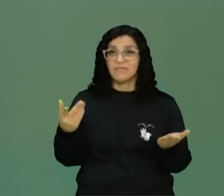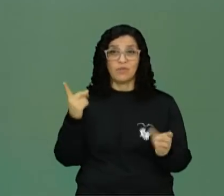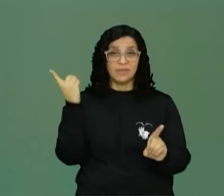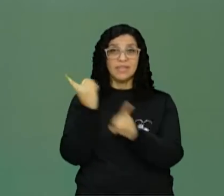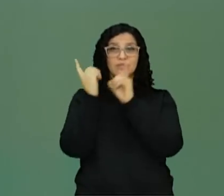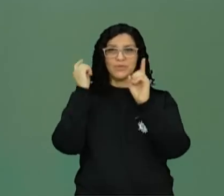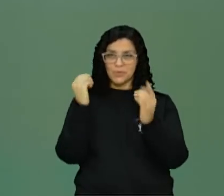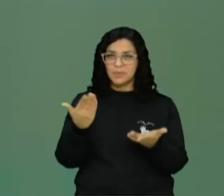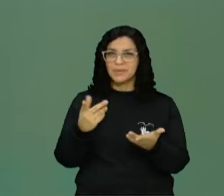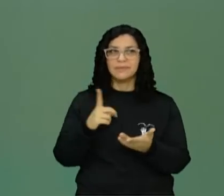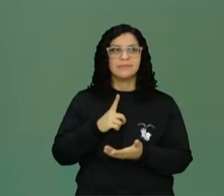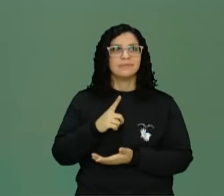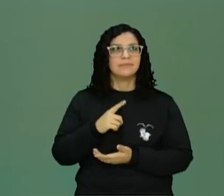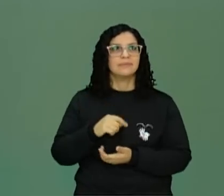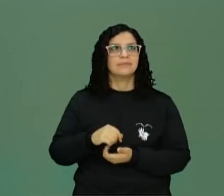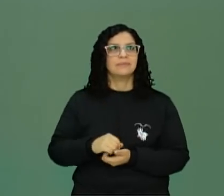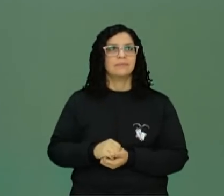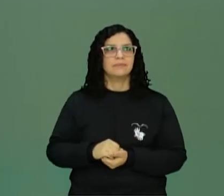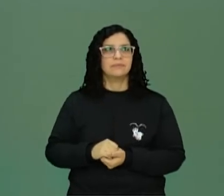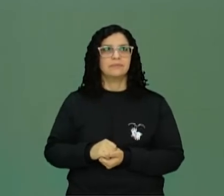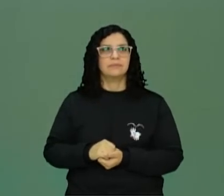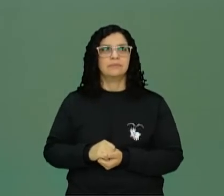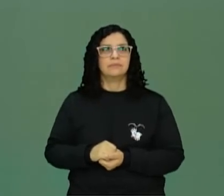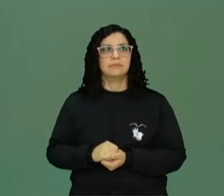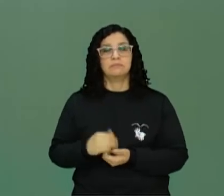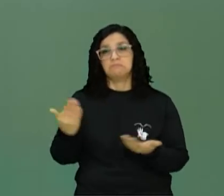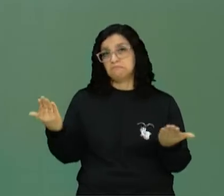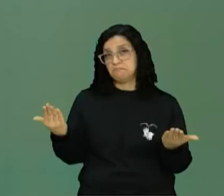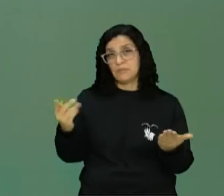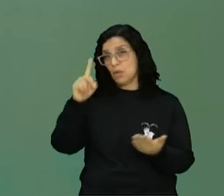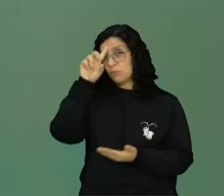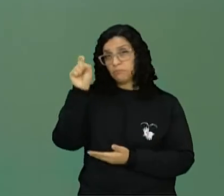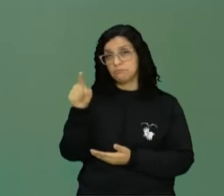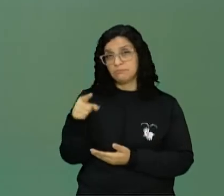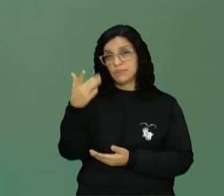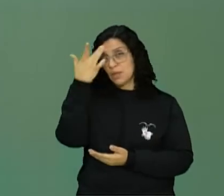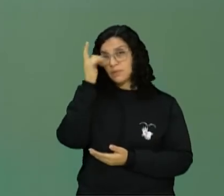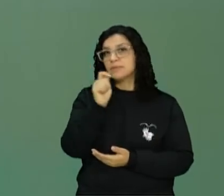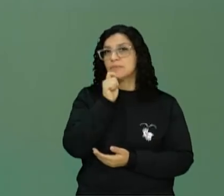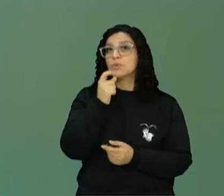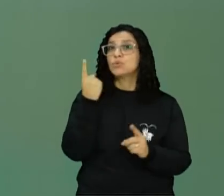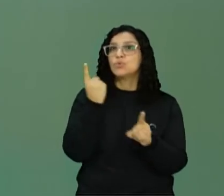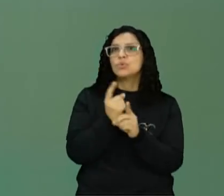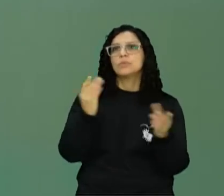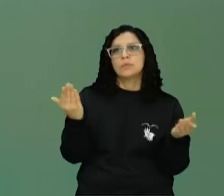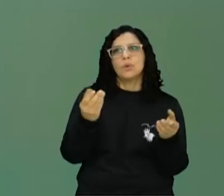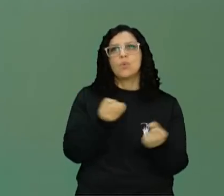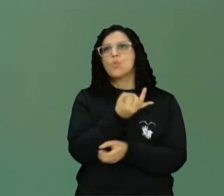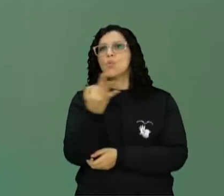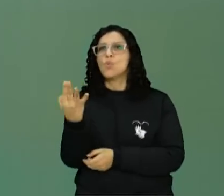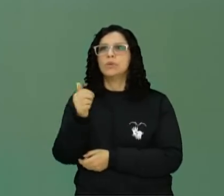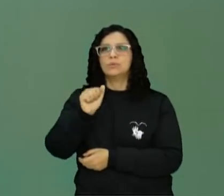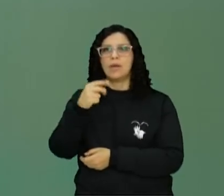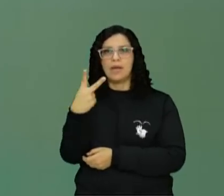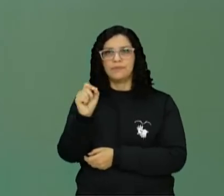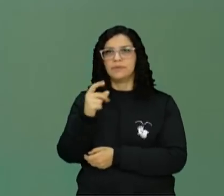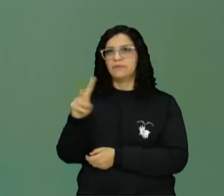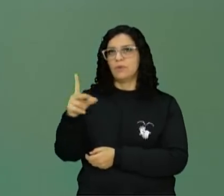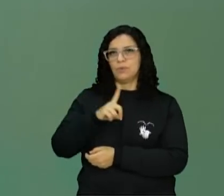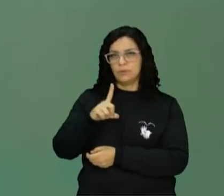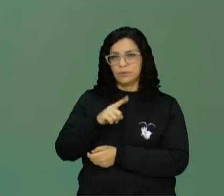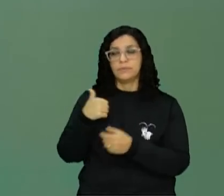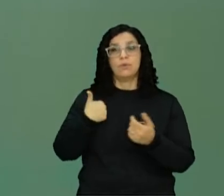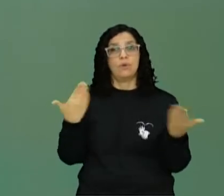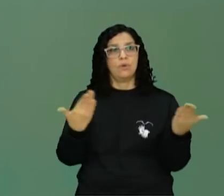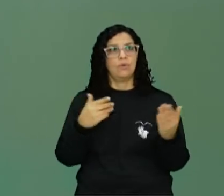quero, é o A20. Quanto que ele vale? Não sei. Então, eu preciso descobrir quanto que vale o A20, tá? Então, vai